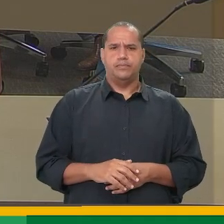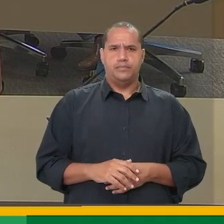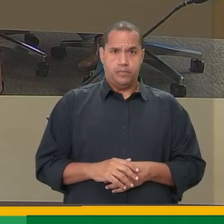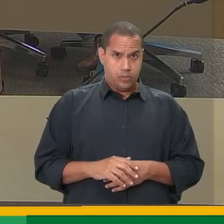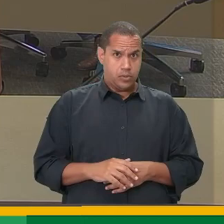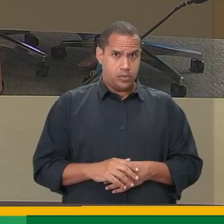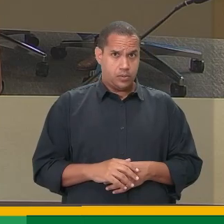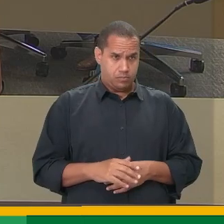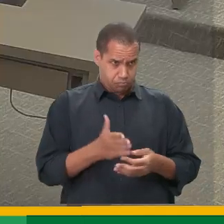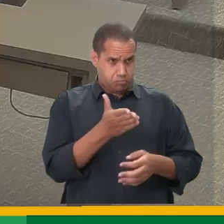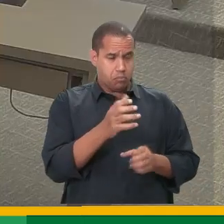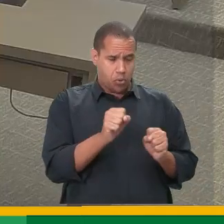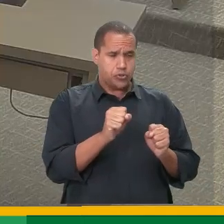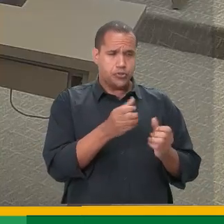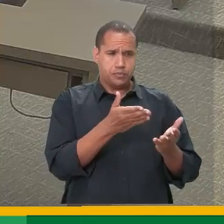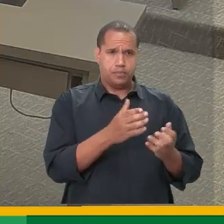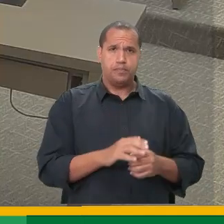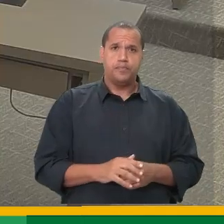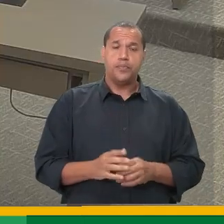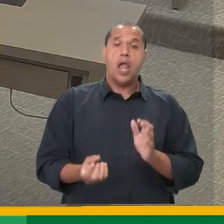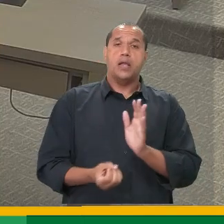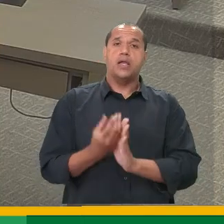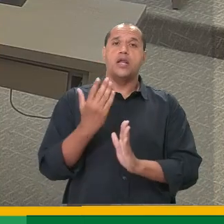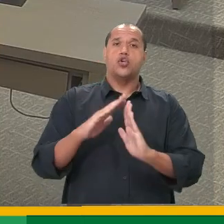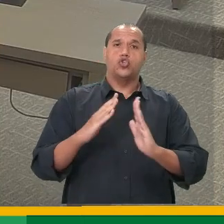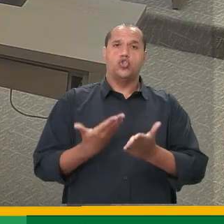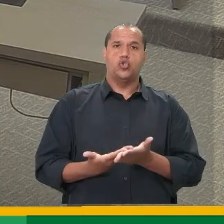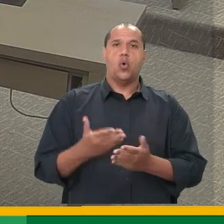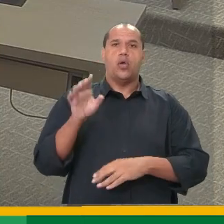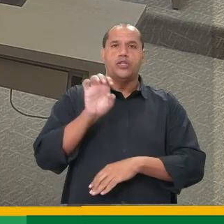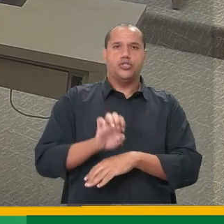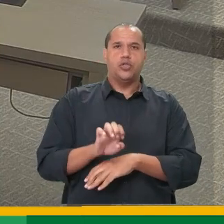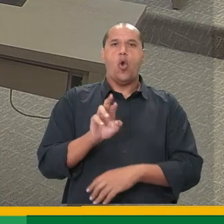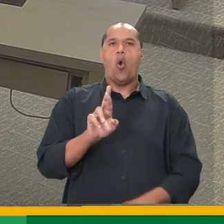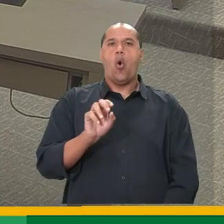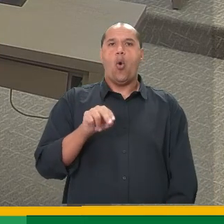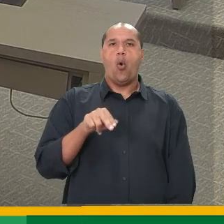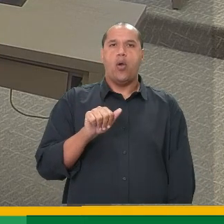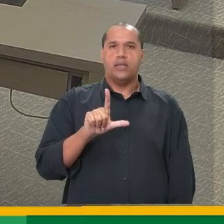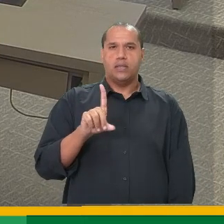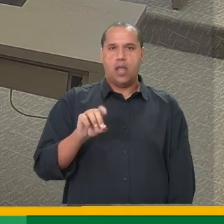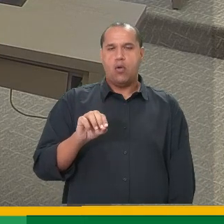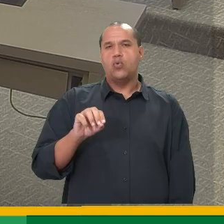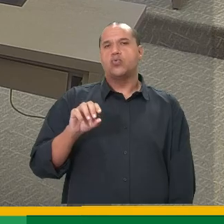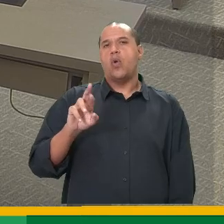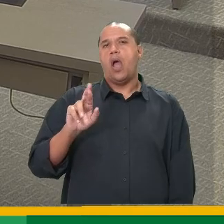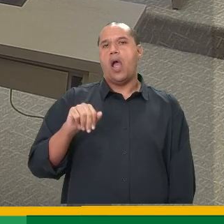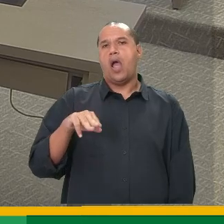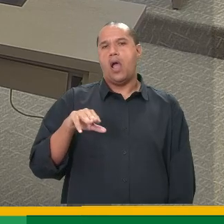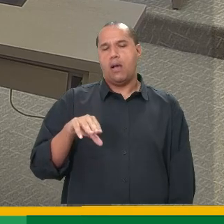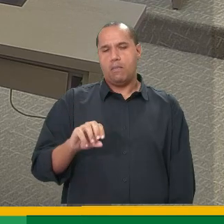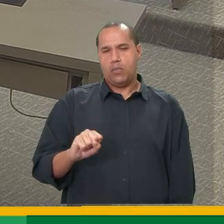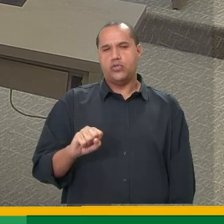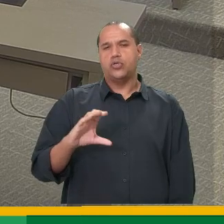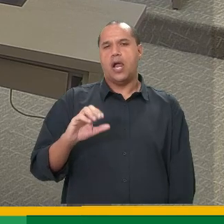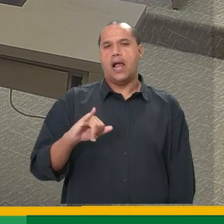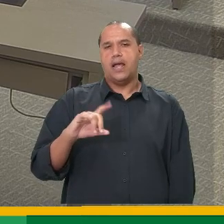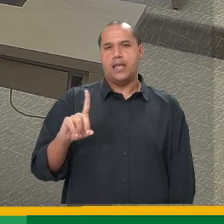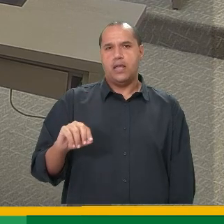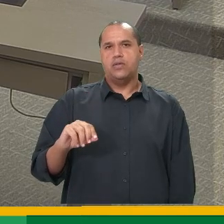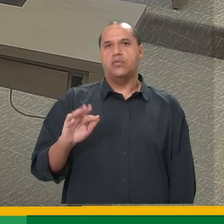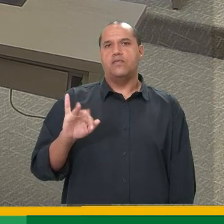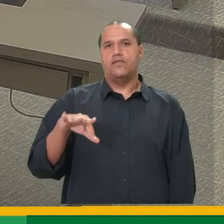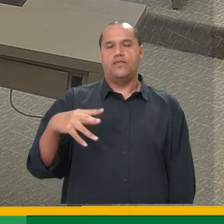pois não Líder cria e denomina o Colégio Estadual Ronaldo Ramos cado filho construído rec em Goia no